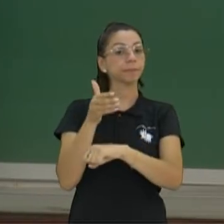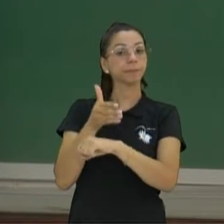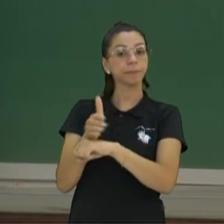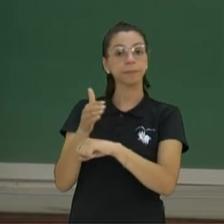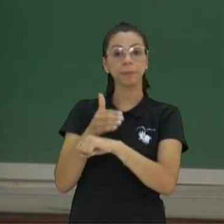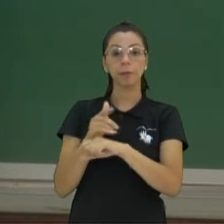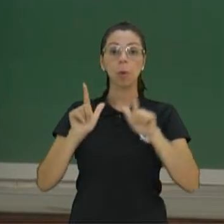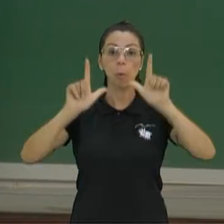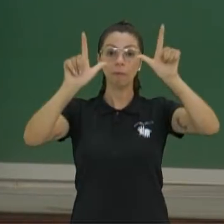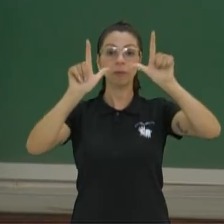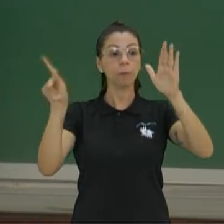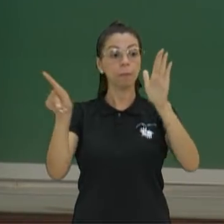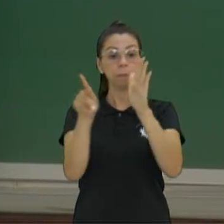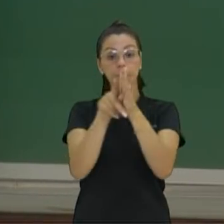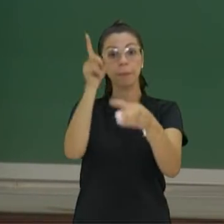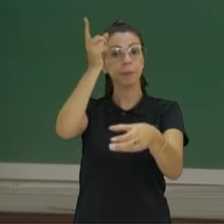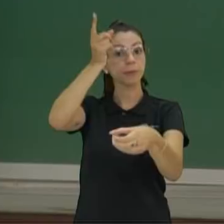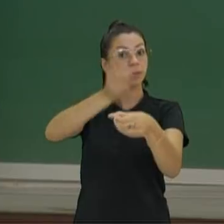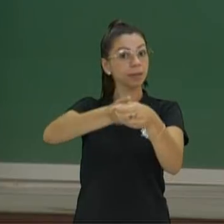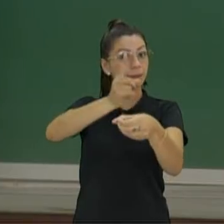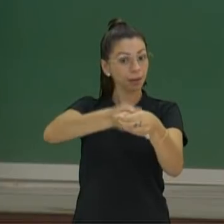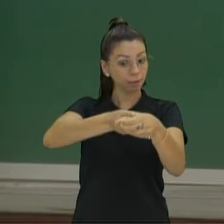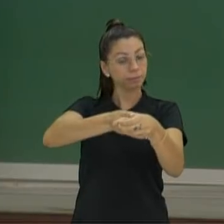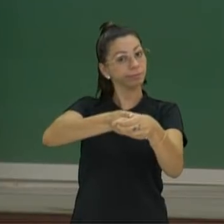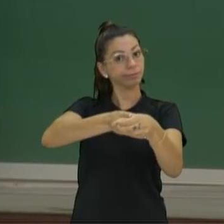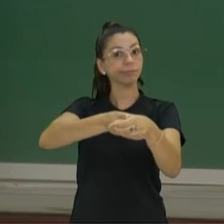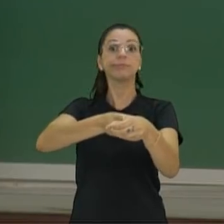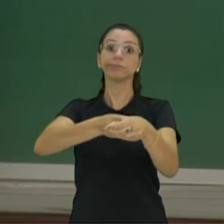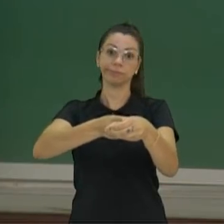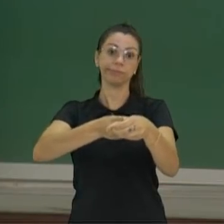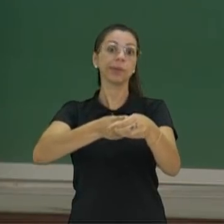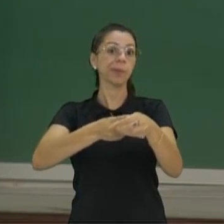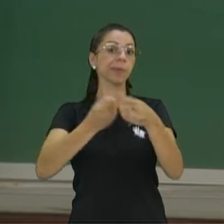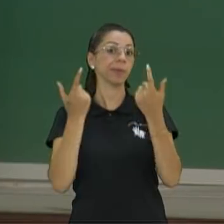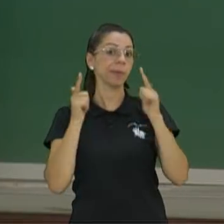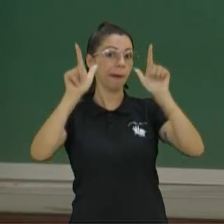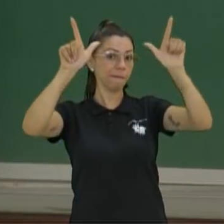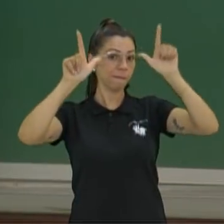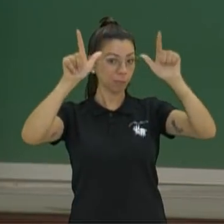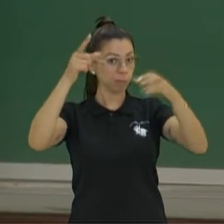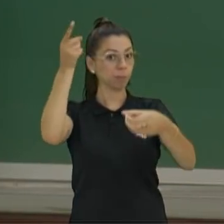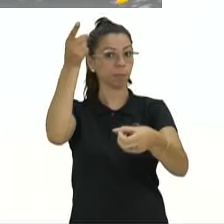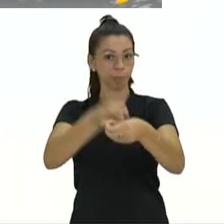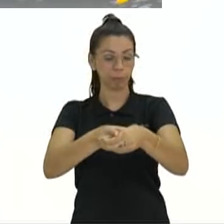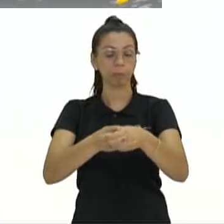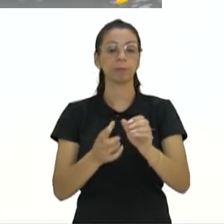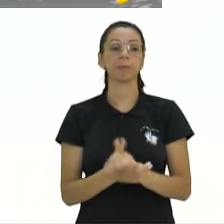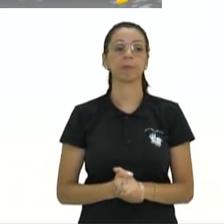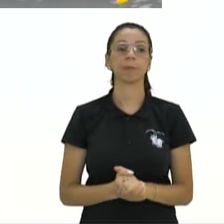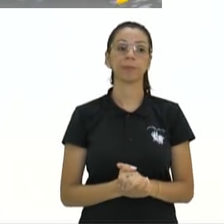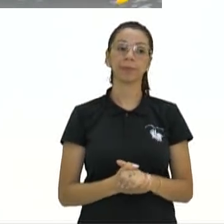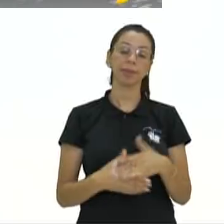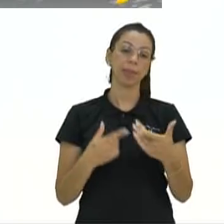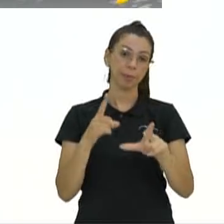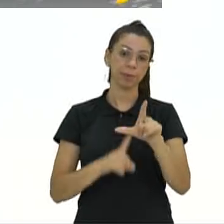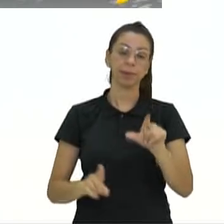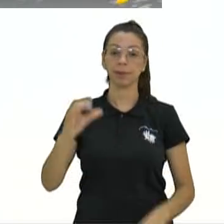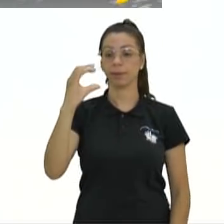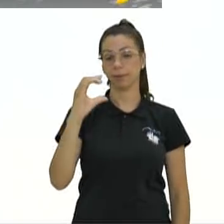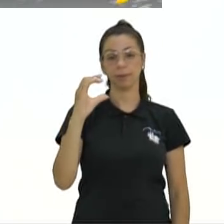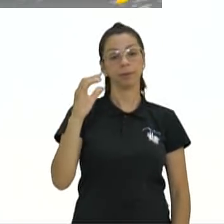aventura urbana? Que a gente está falando aventura urbana, certo? Então, olha só, são praticados